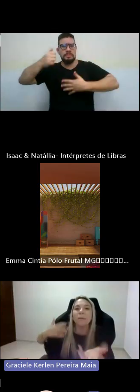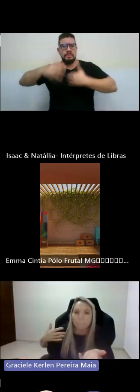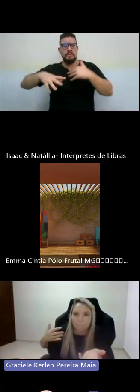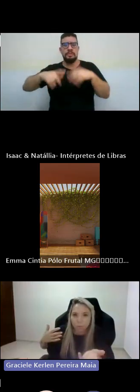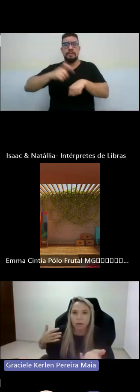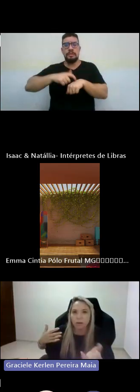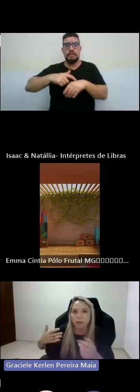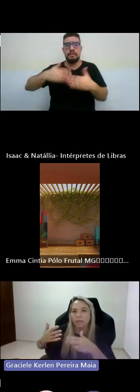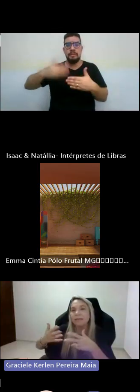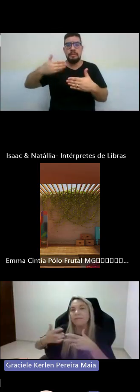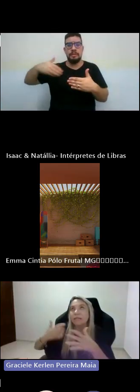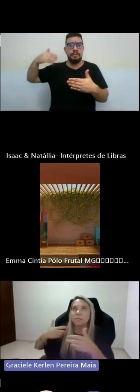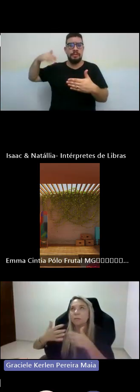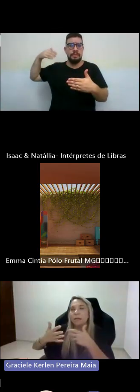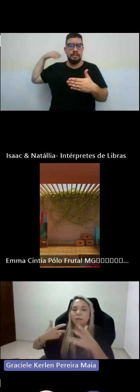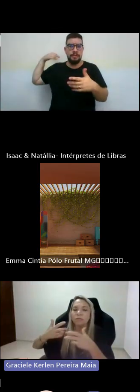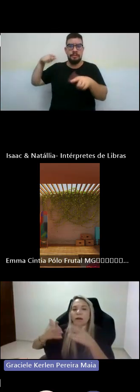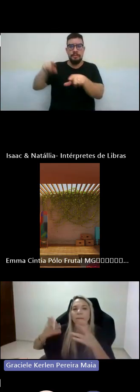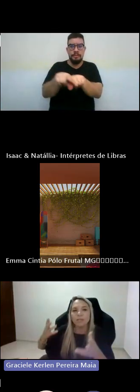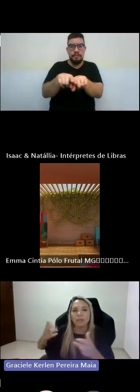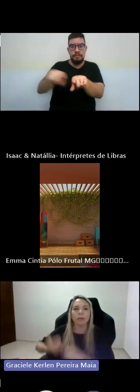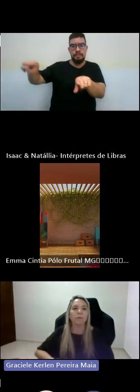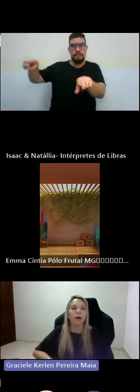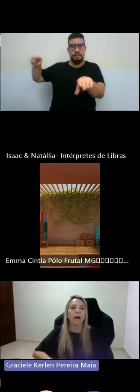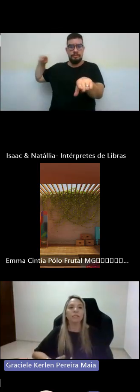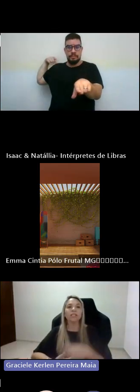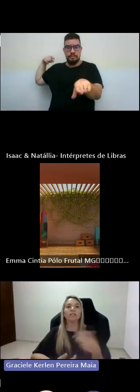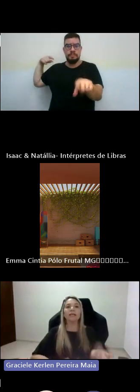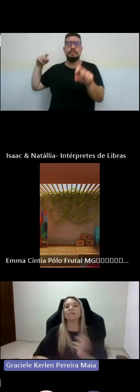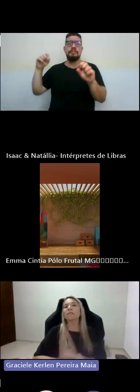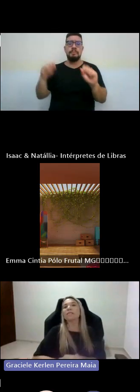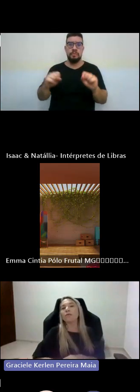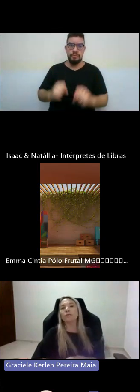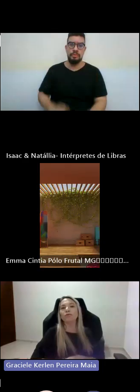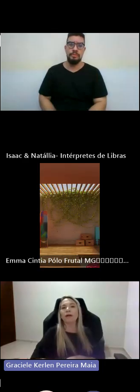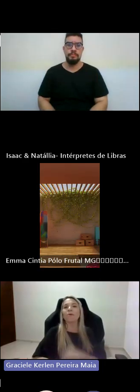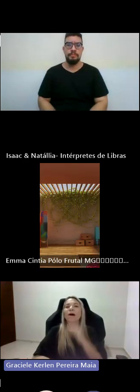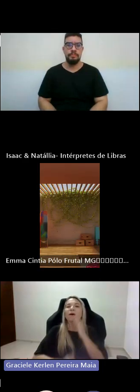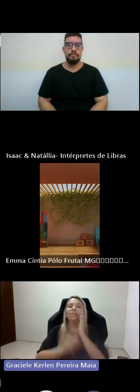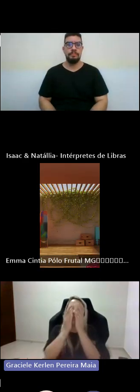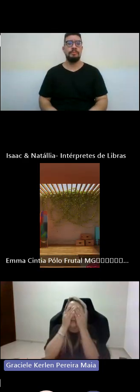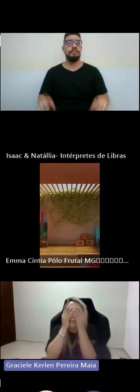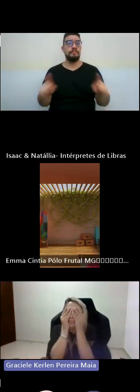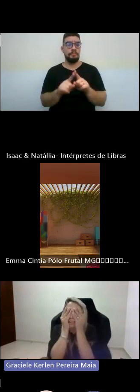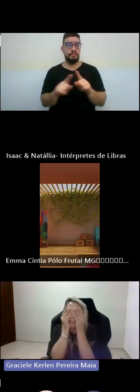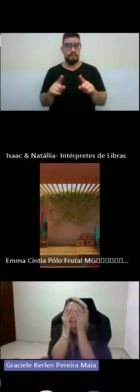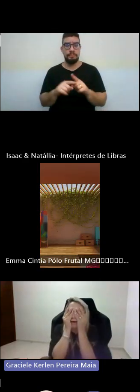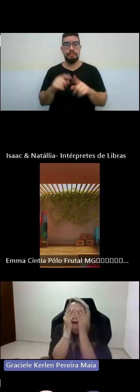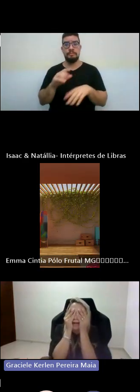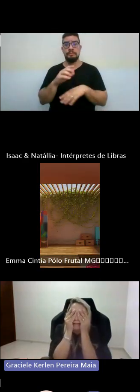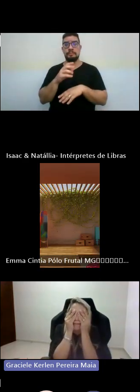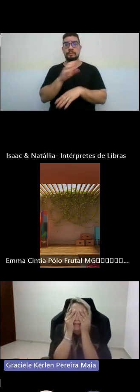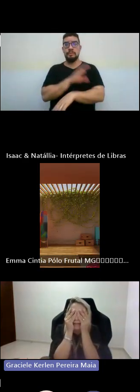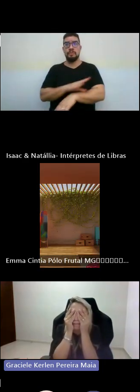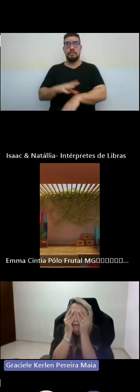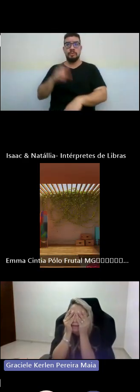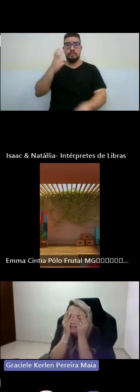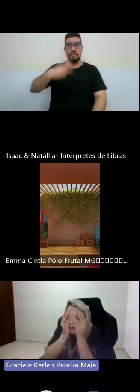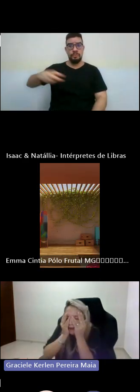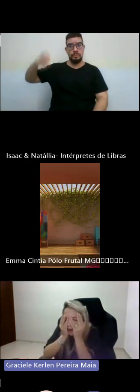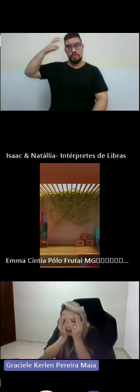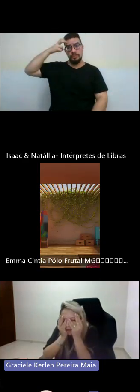de tempo, né? Na verdade, deslocamento de tempo. A gente tem transmissão cultural. Gente, olha,